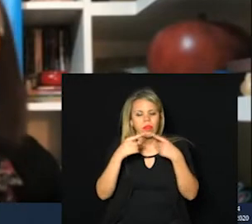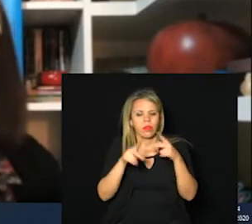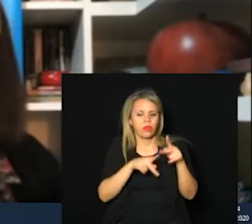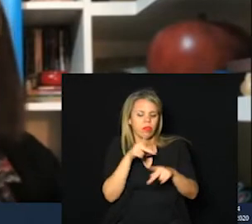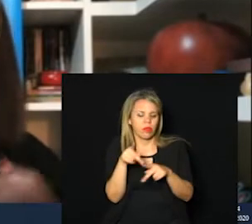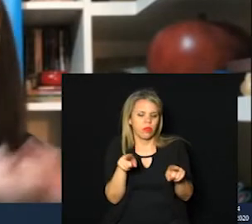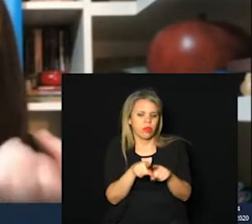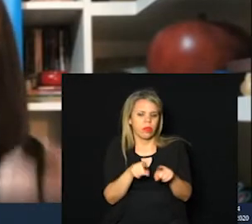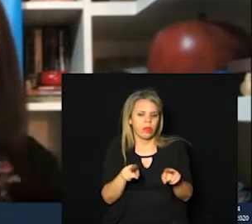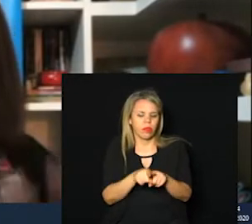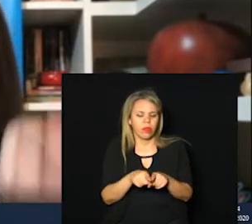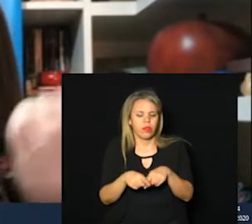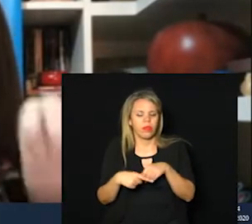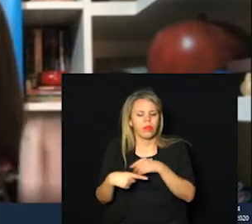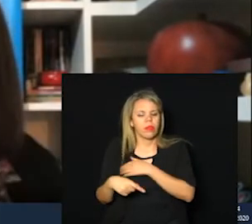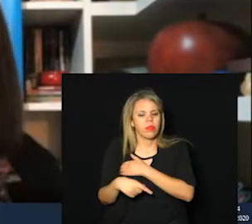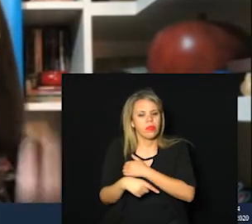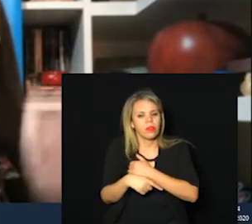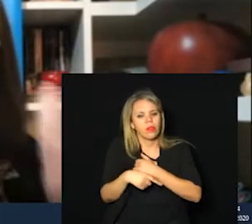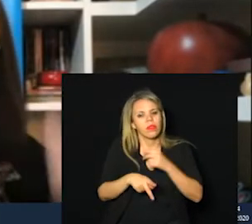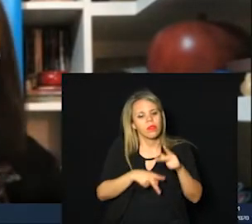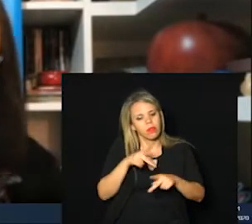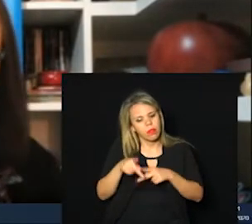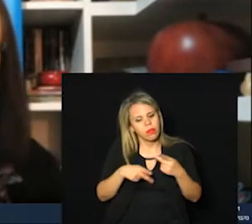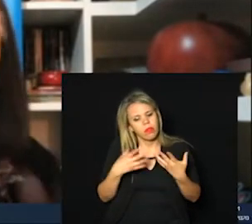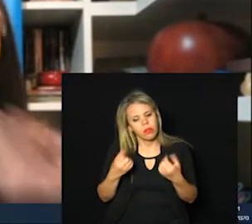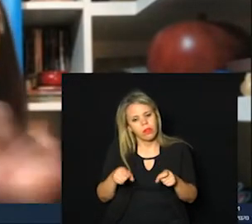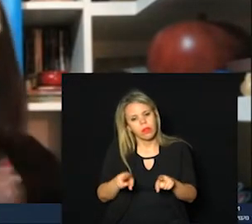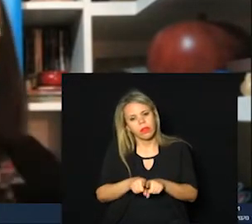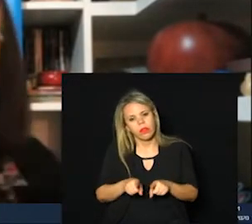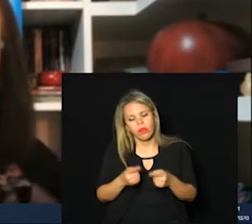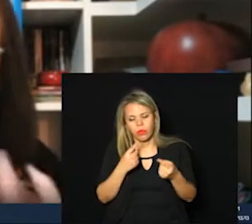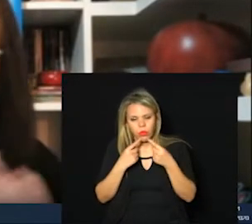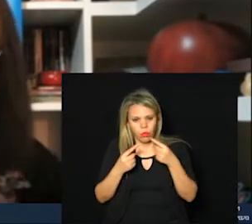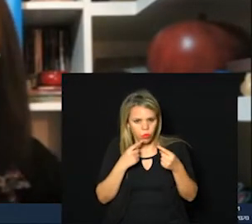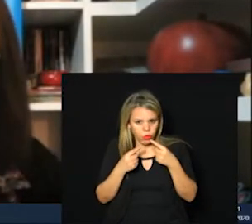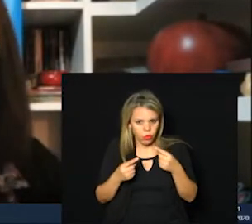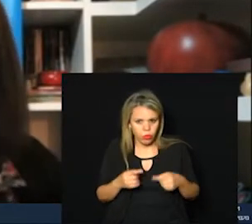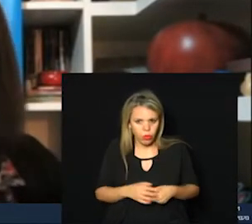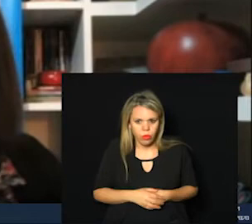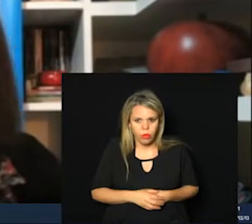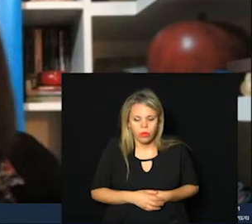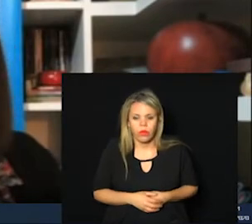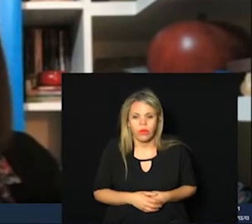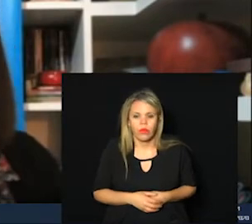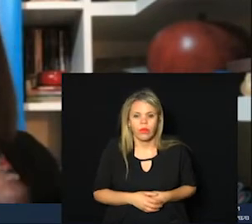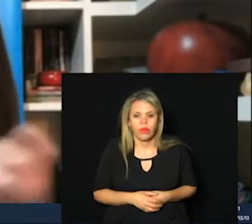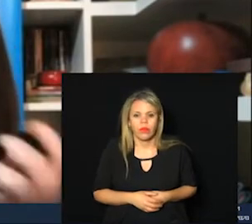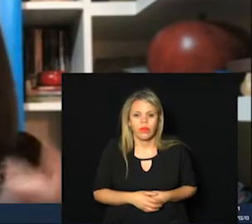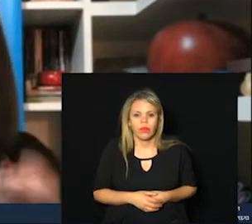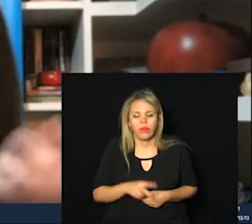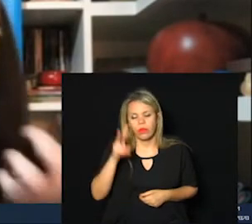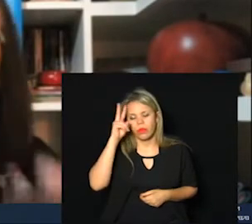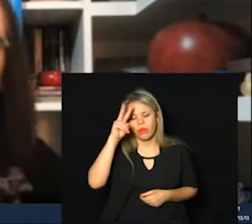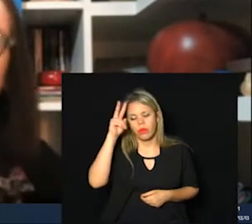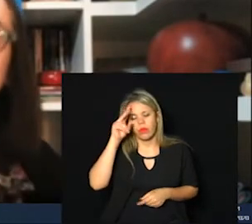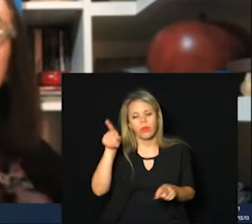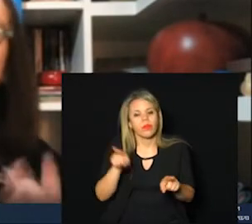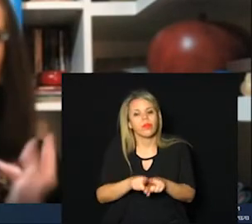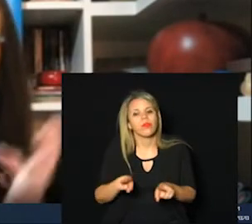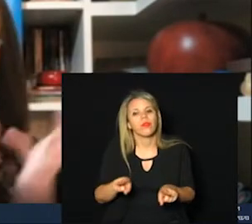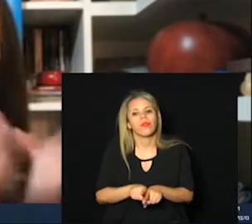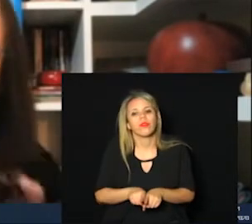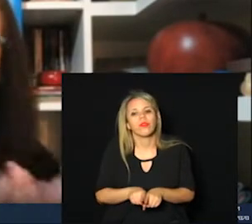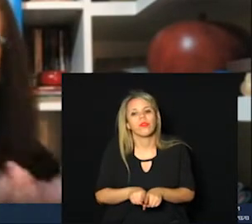também permito que a pessoa se enriqueça no diálogo comigo, né? Lembrando também de que